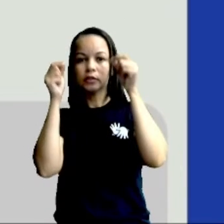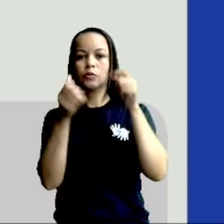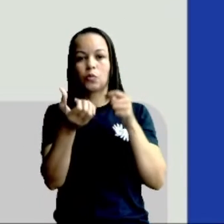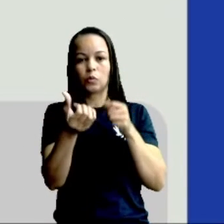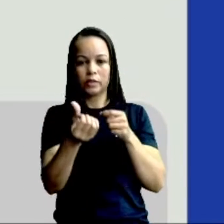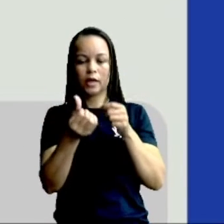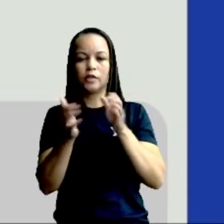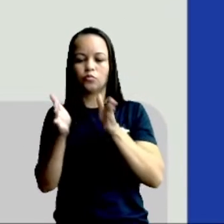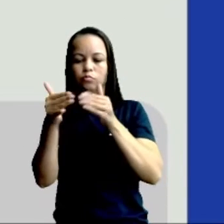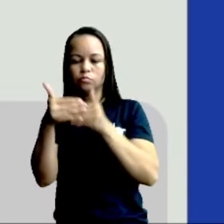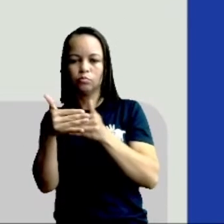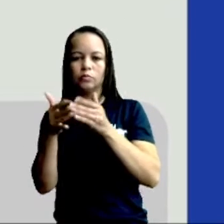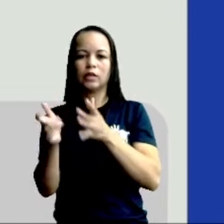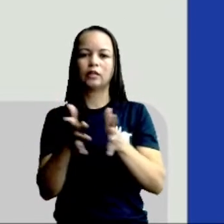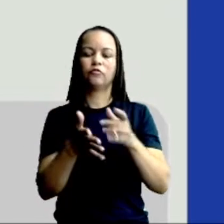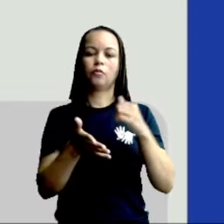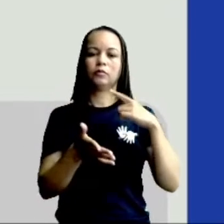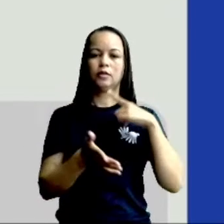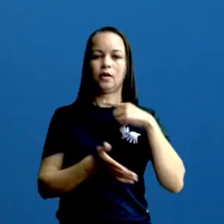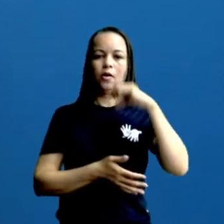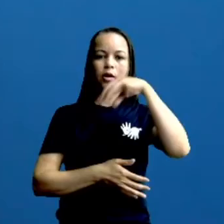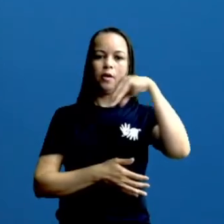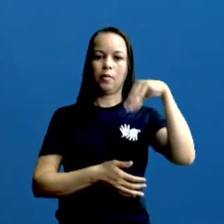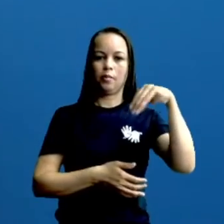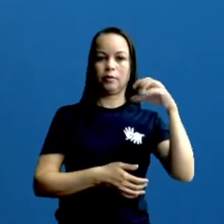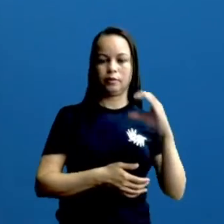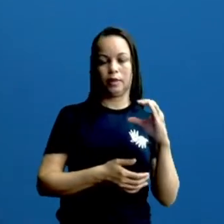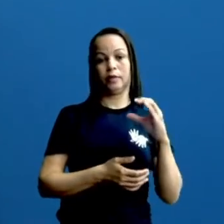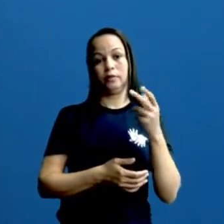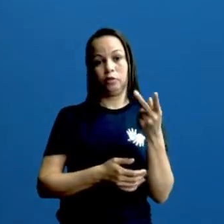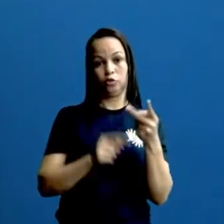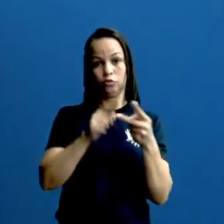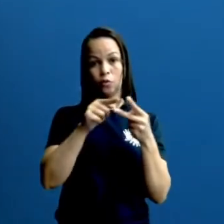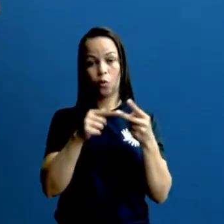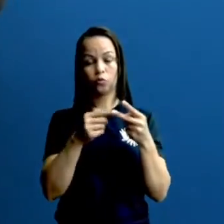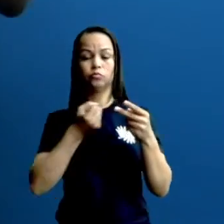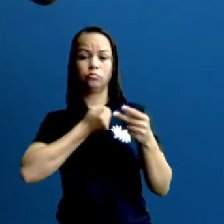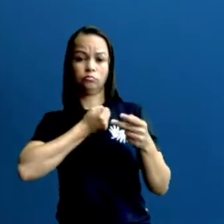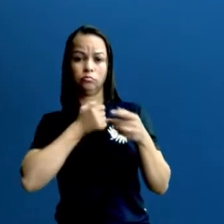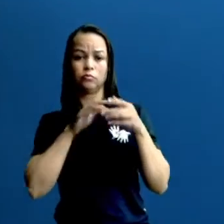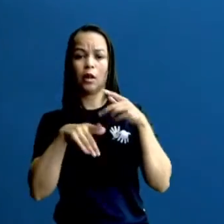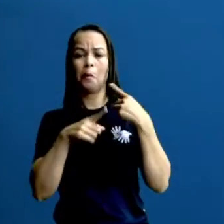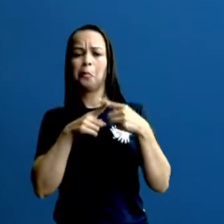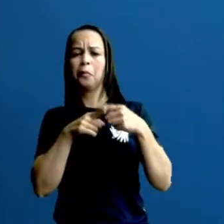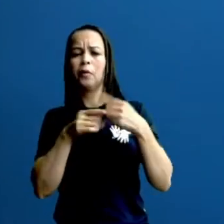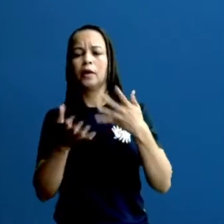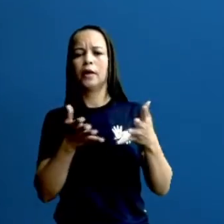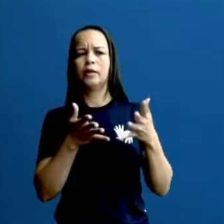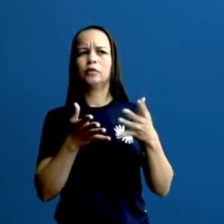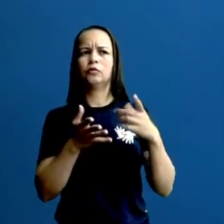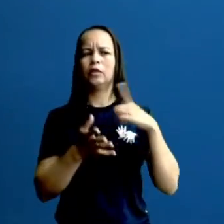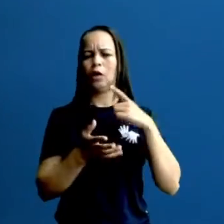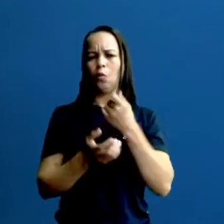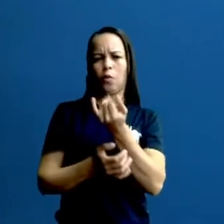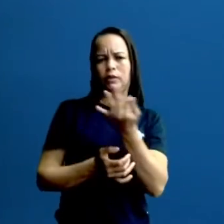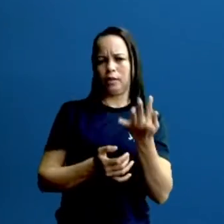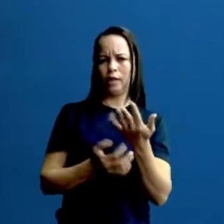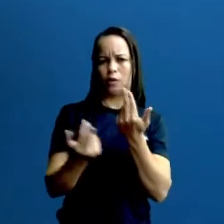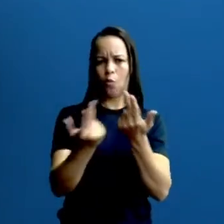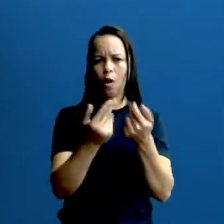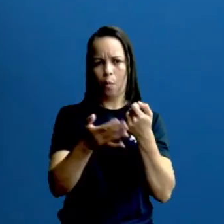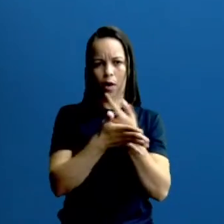Vamos tirar o MMC entre esses dois números. Por quê? Porque a gente não tem que comprar a mesma